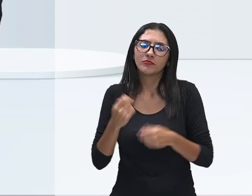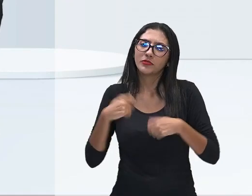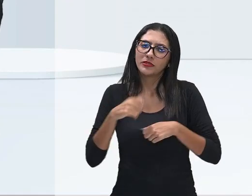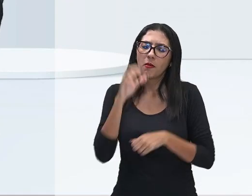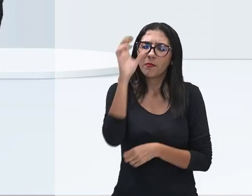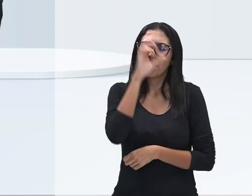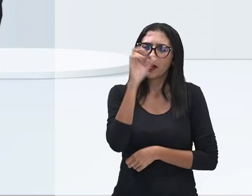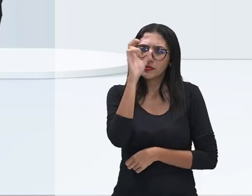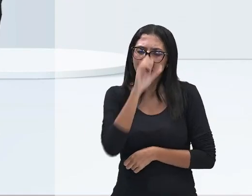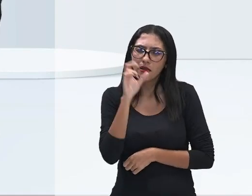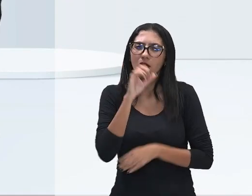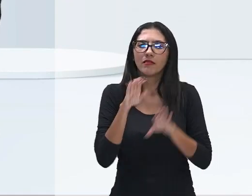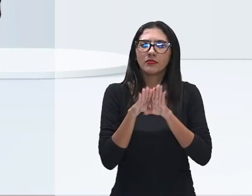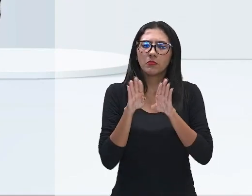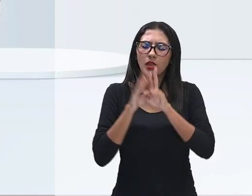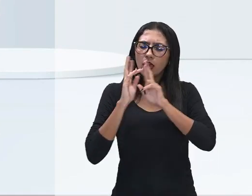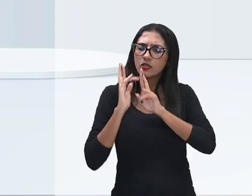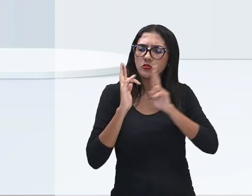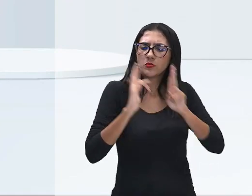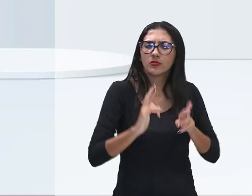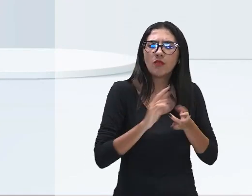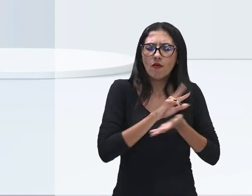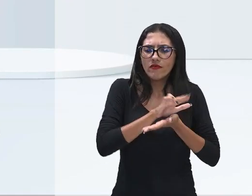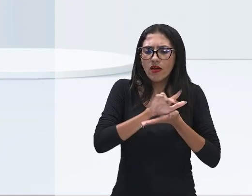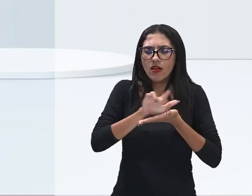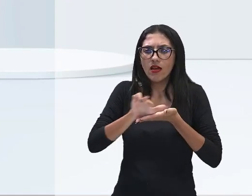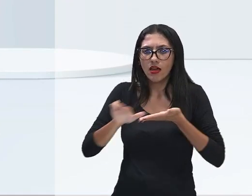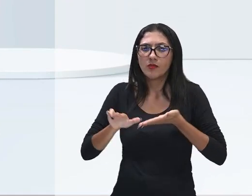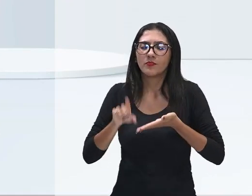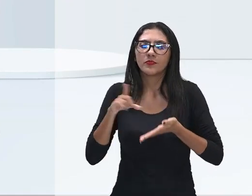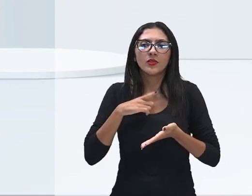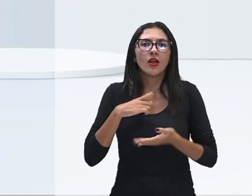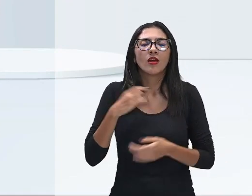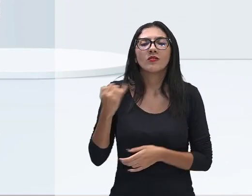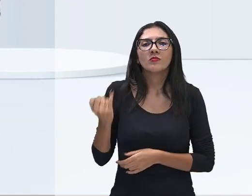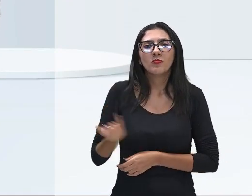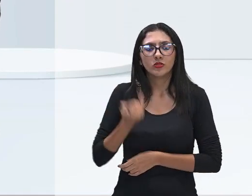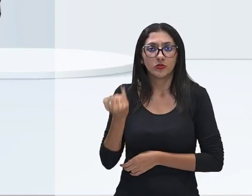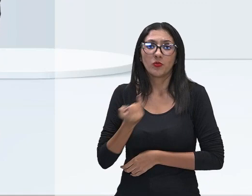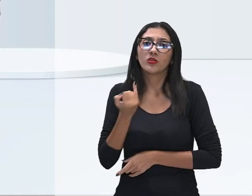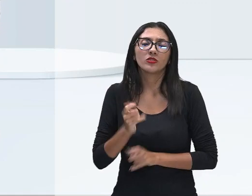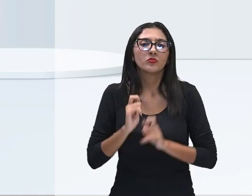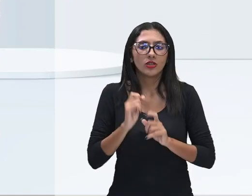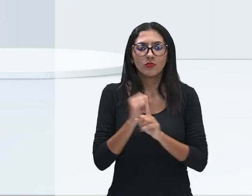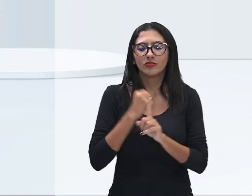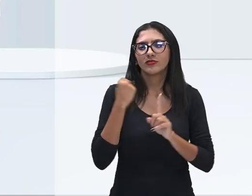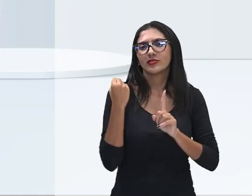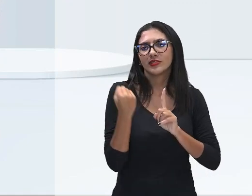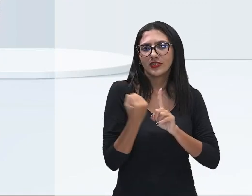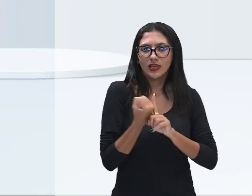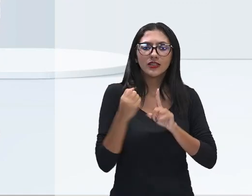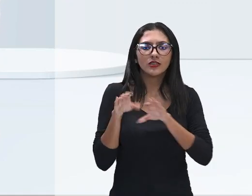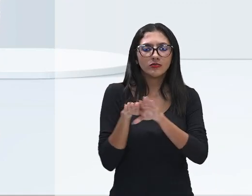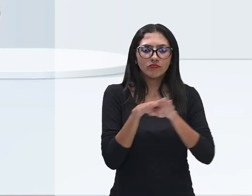conviver e respeitar essas diferenças é fundamental para uma sociedade mais justa e harmoniosa. Porque,